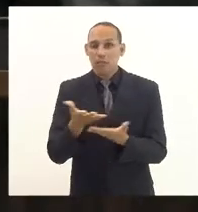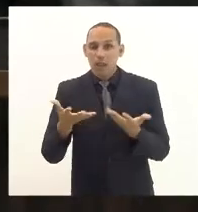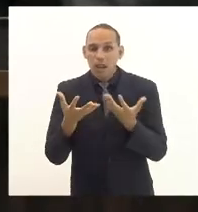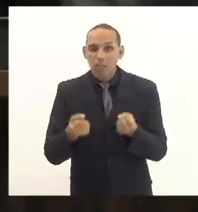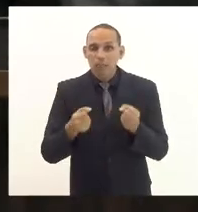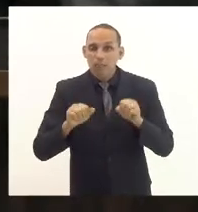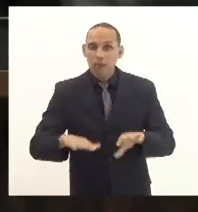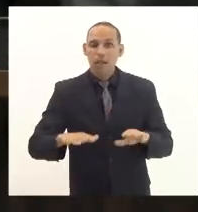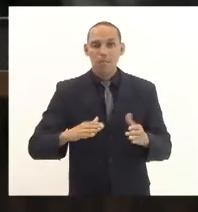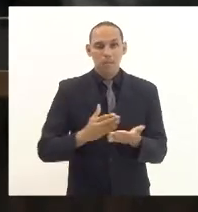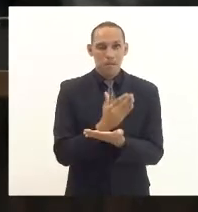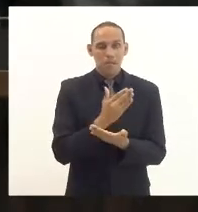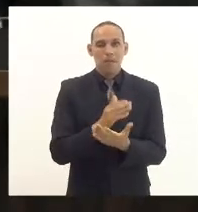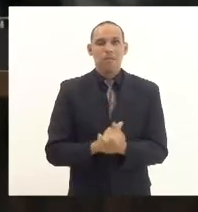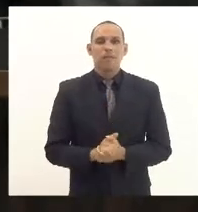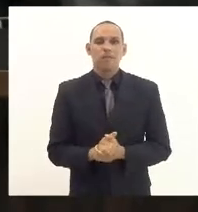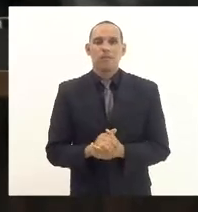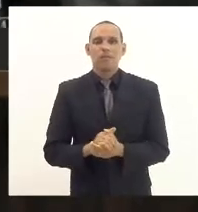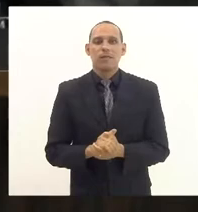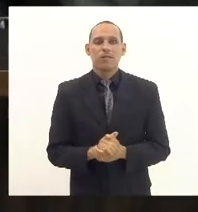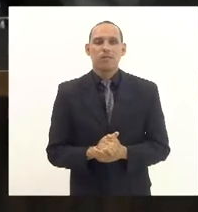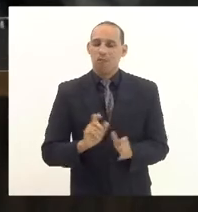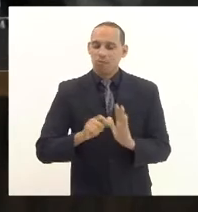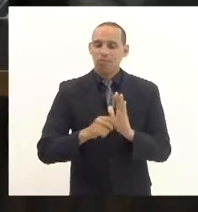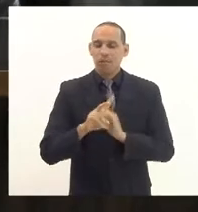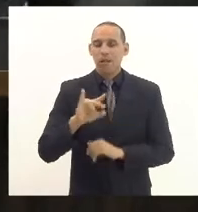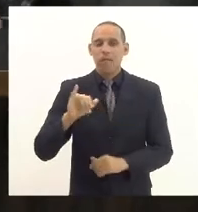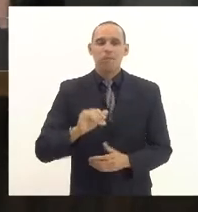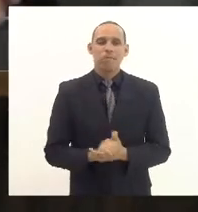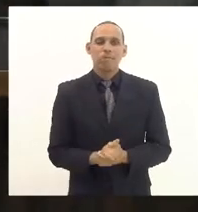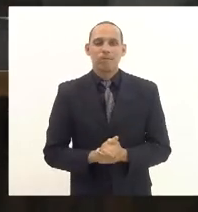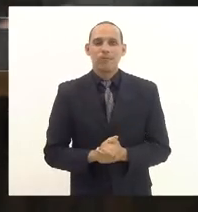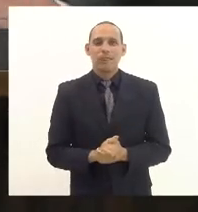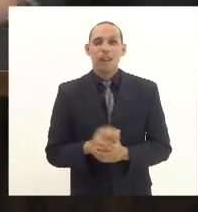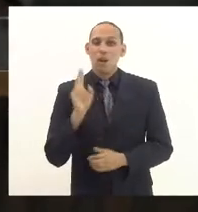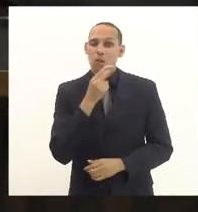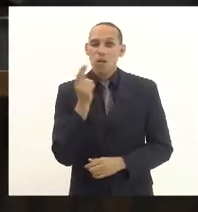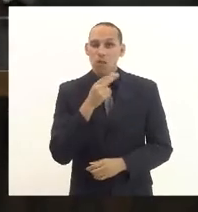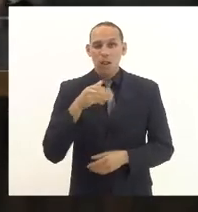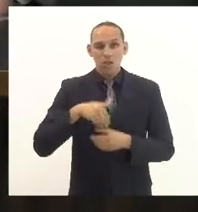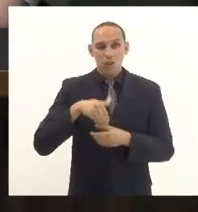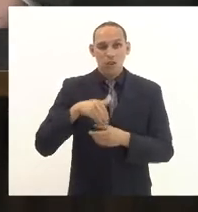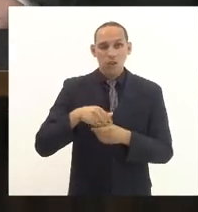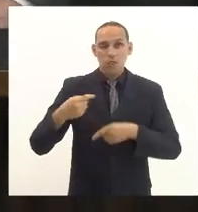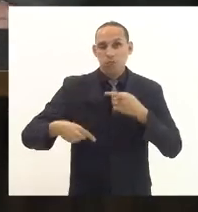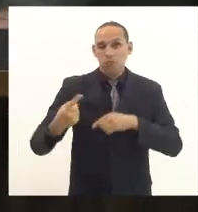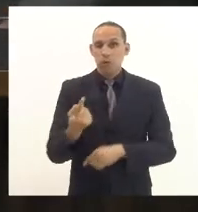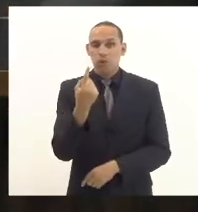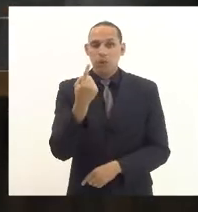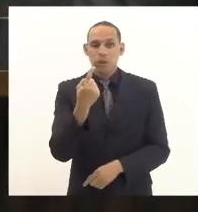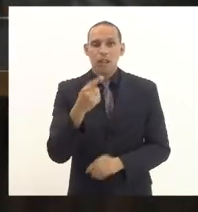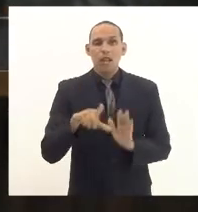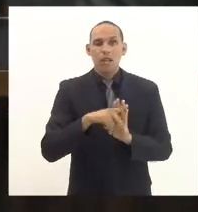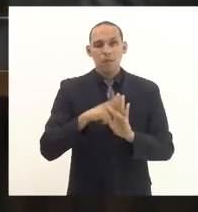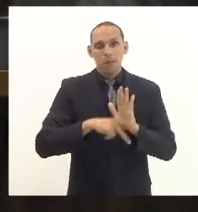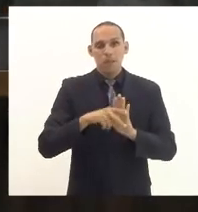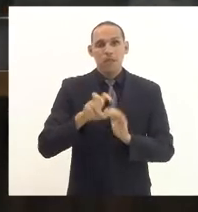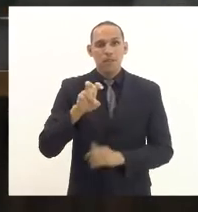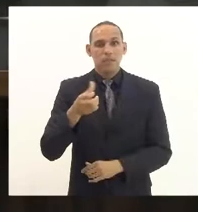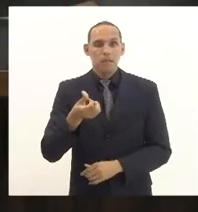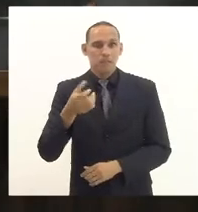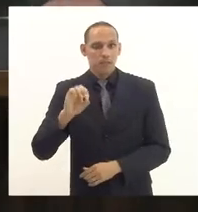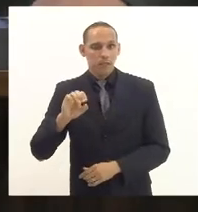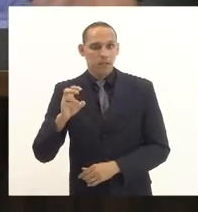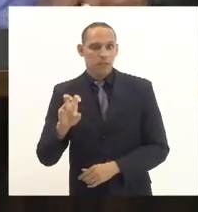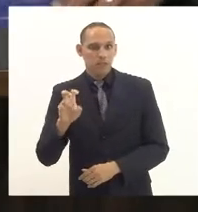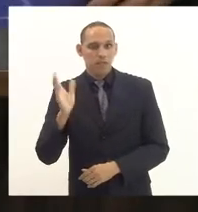aprovam permaneçam como estão, aprovado, vai autógrafo. Em regime de urgência, em votação, em discussão única, projeto de lei